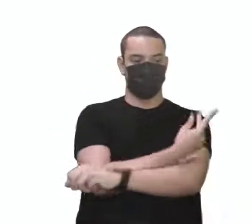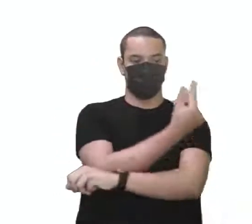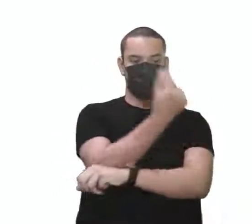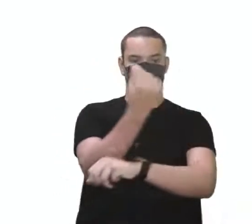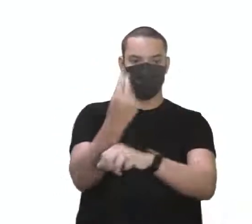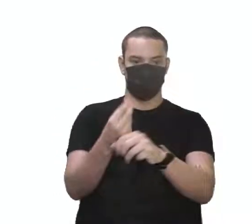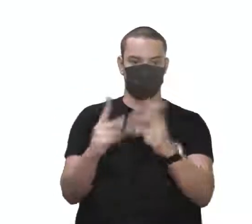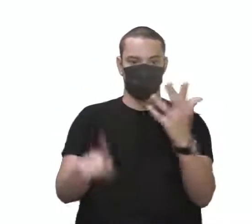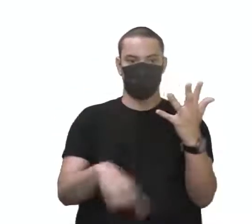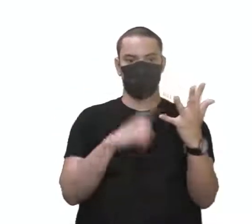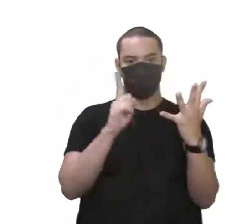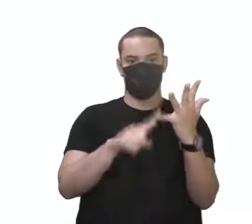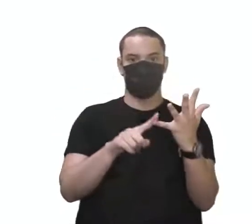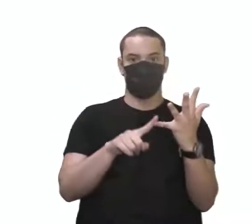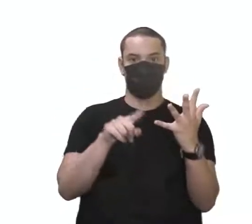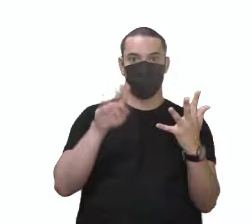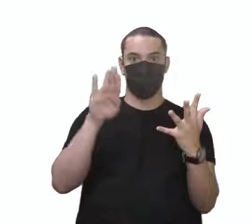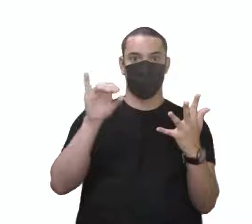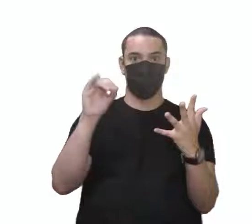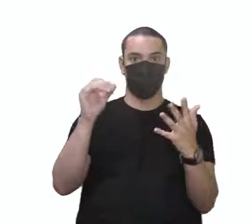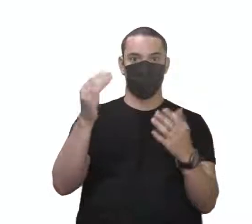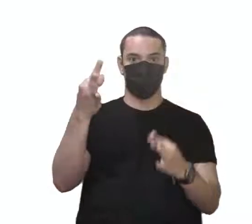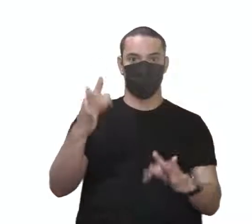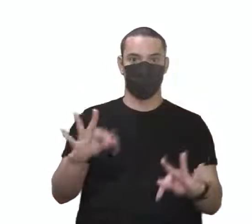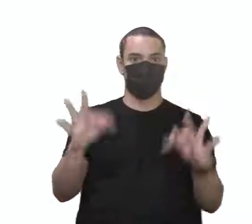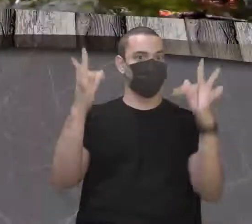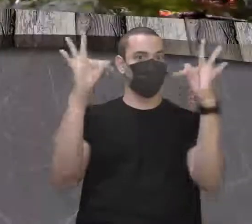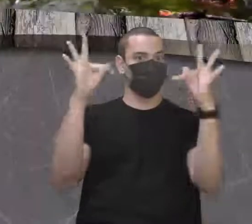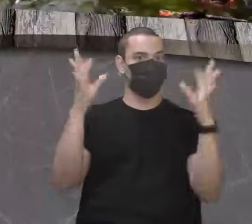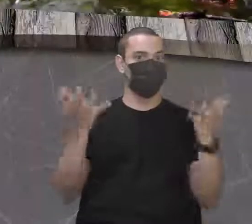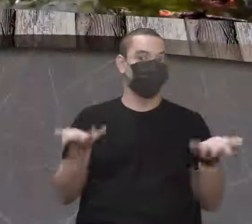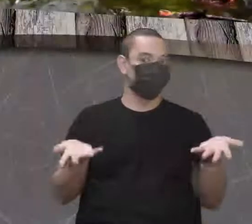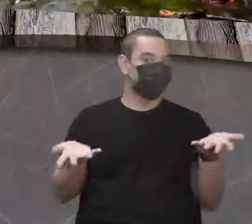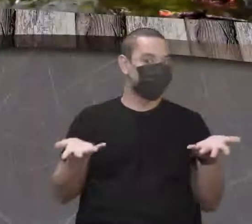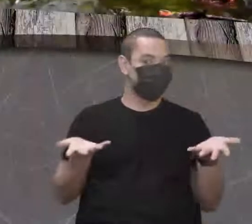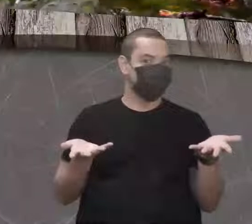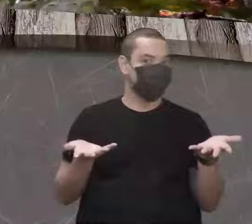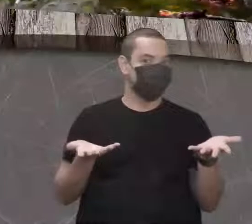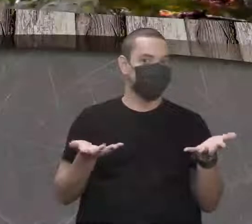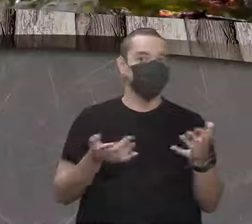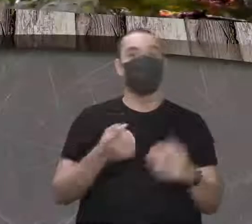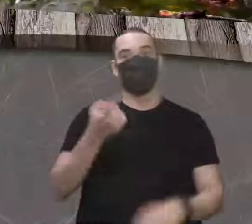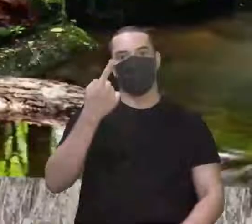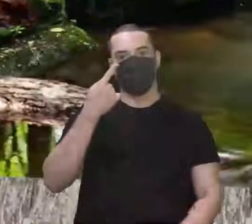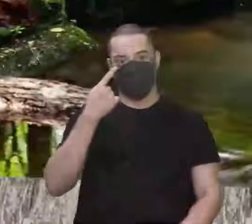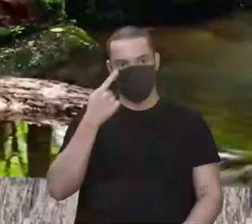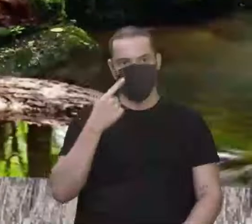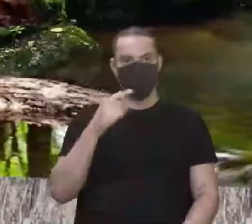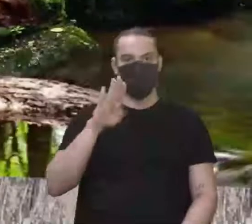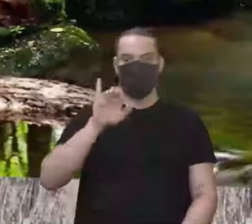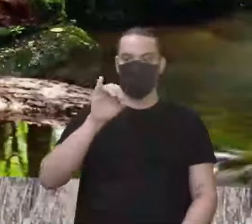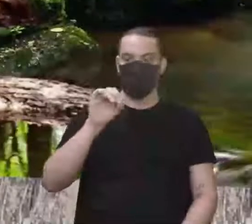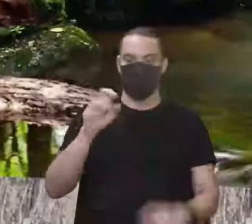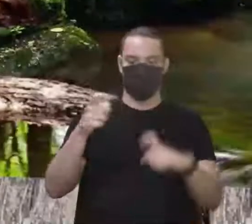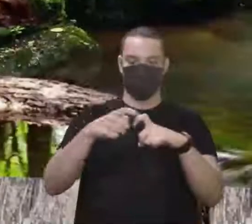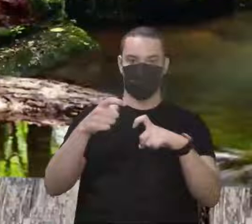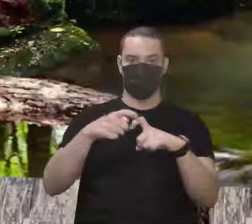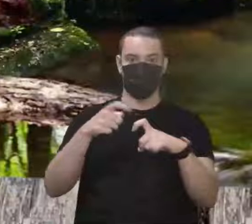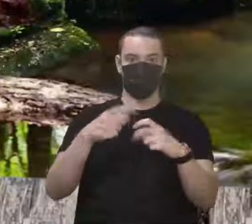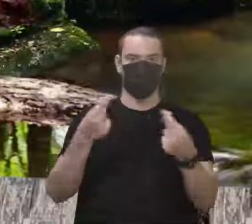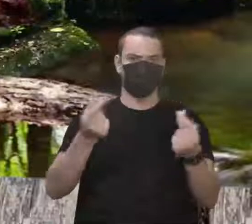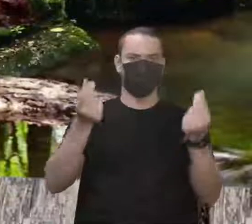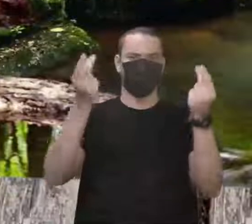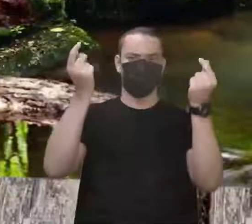agroecologia ou biotecnologia. Galera, olha só, a biomedicina ela foi por muito tempo,